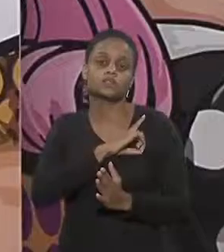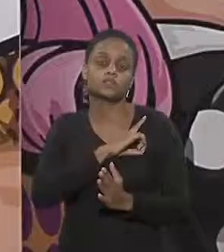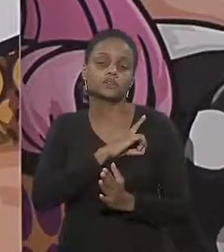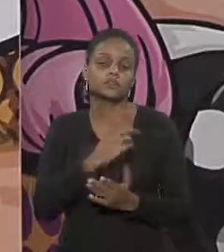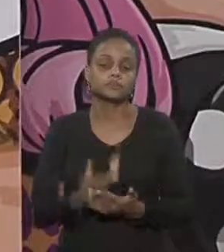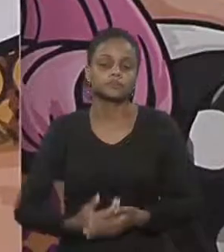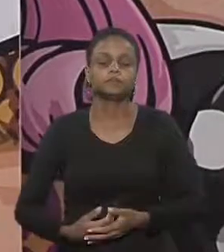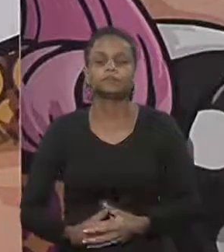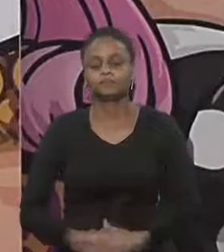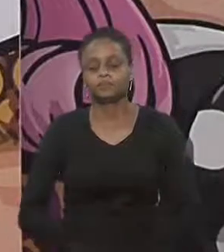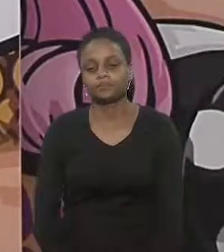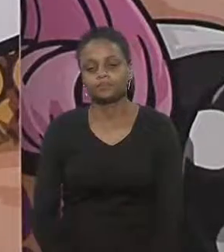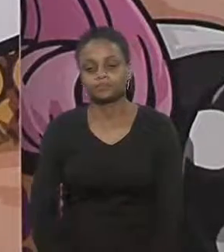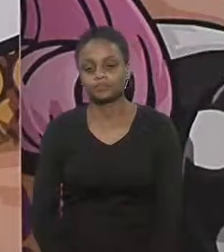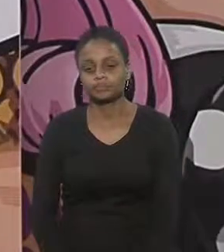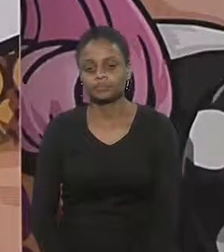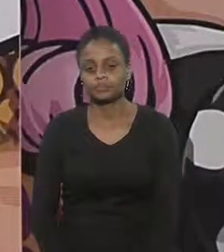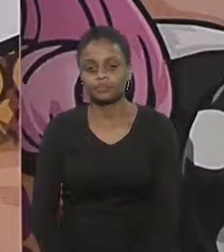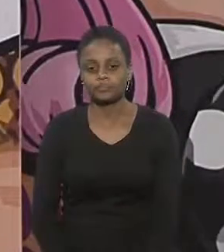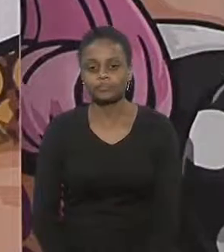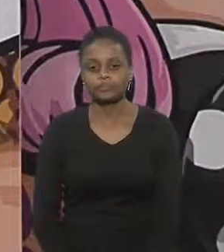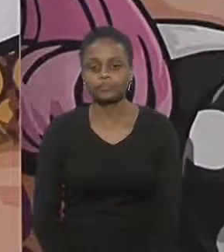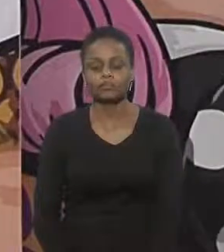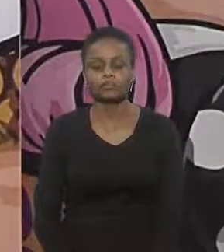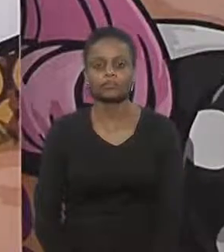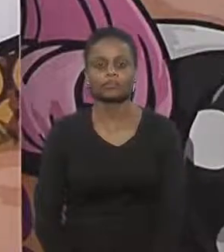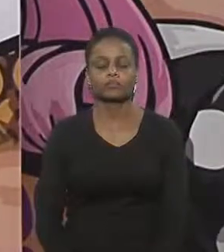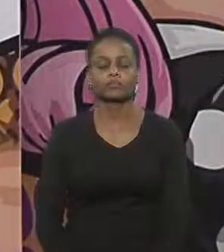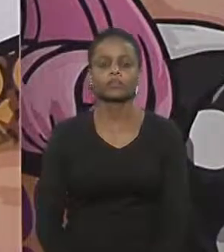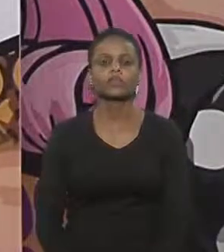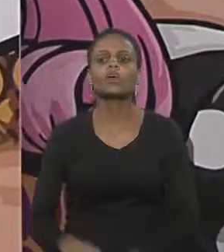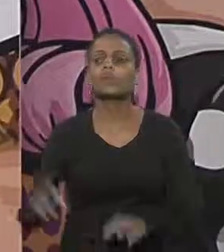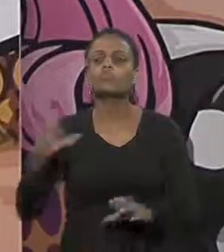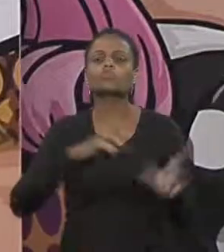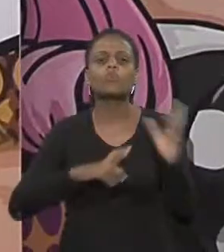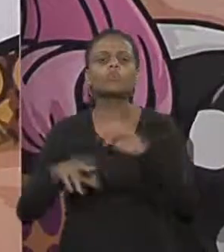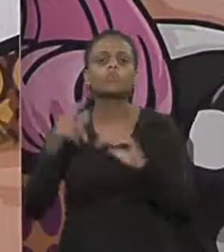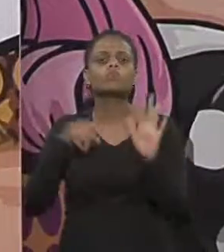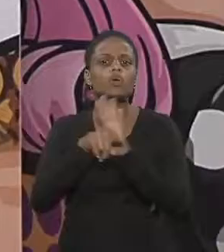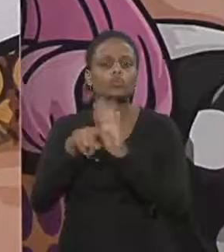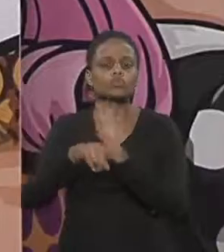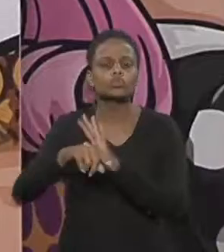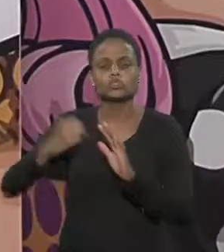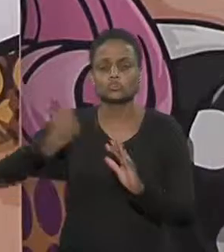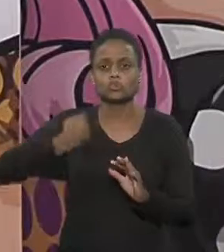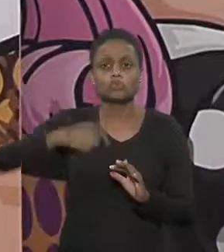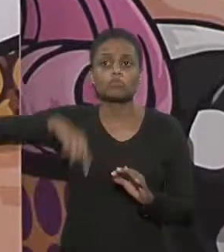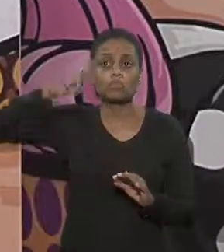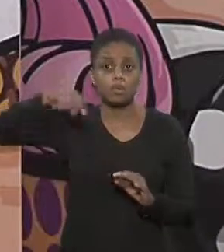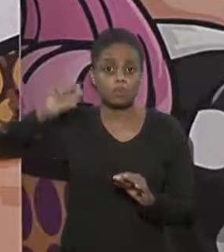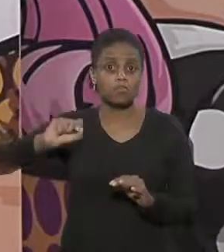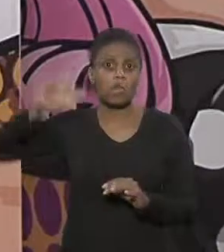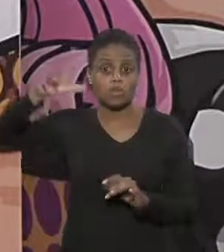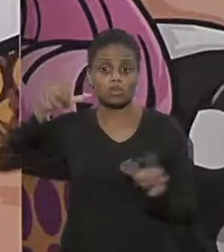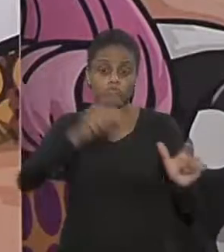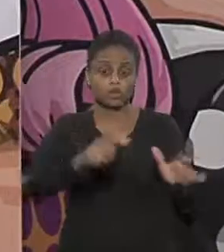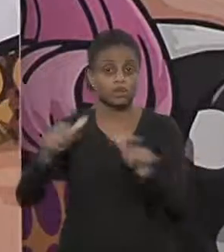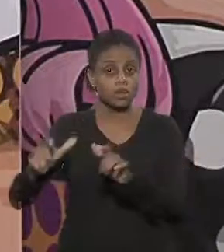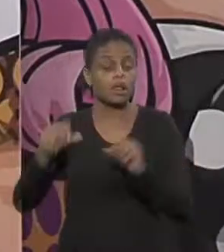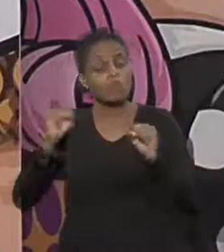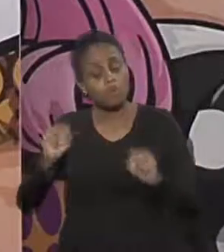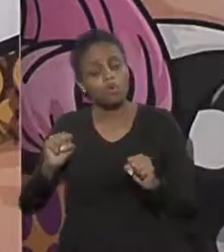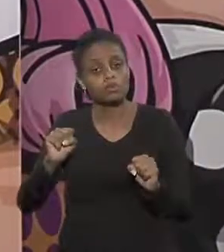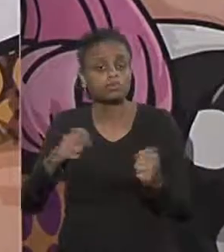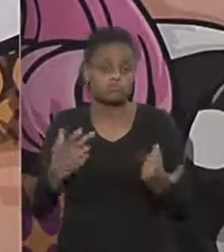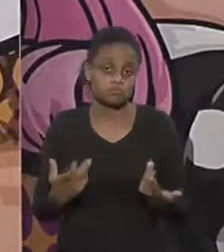por uma unidade policial. Então, ela procura uma delegacia. Então, boa parte da resposta a essa questão, esses números mais elevados nessas